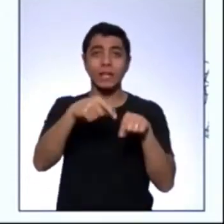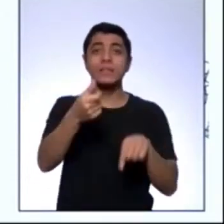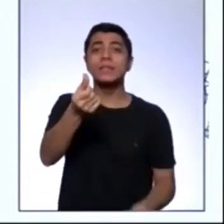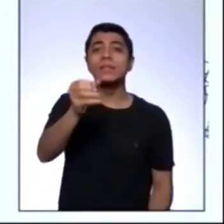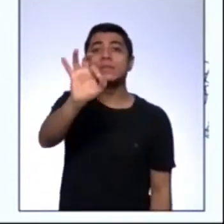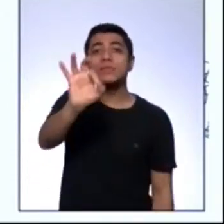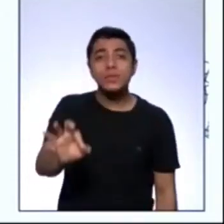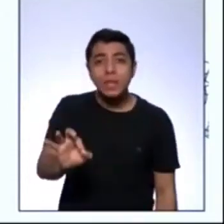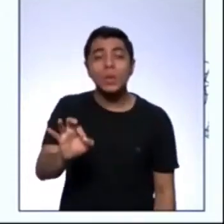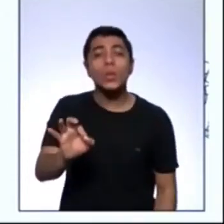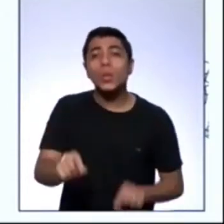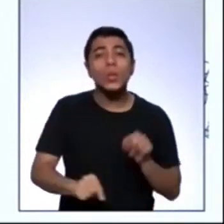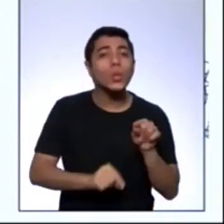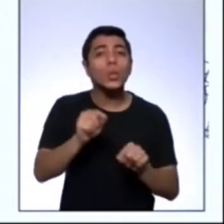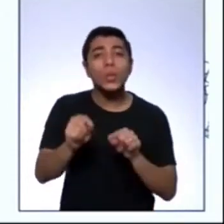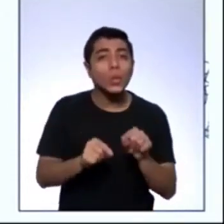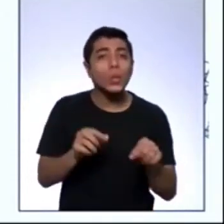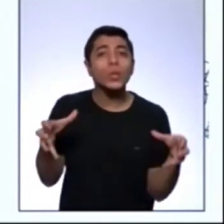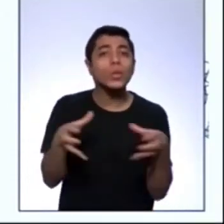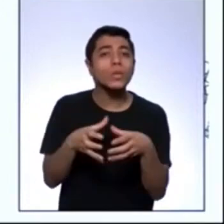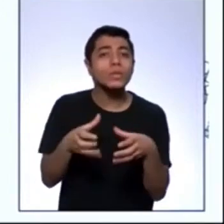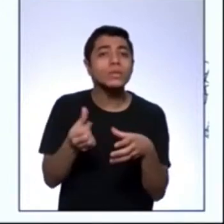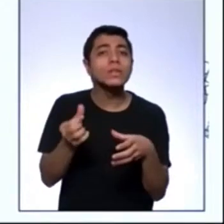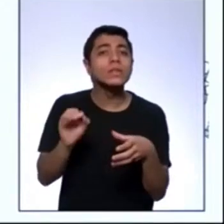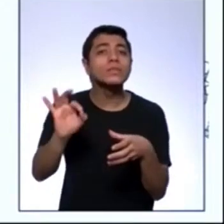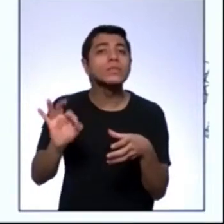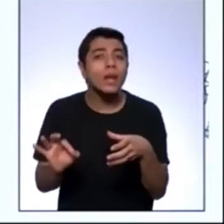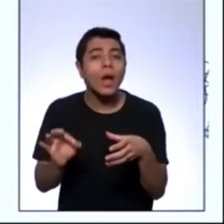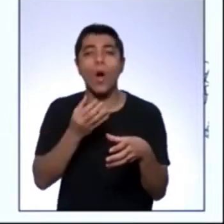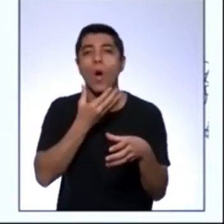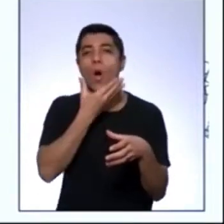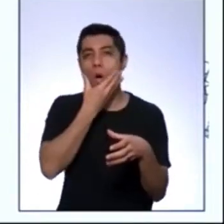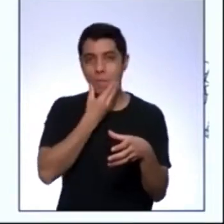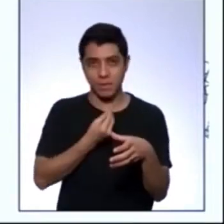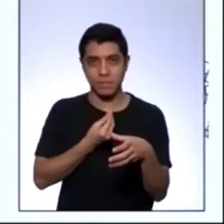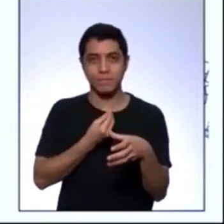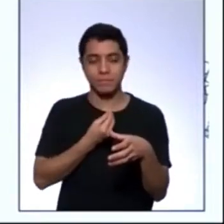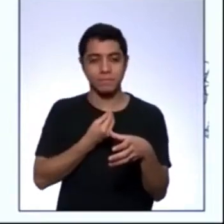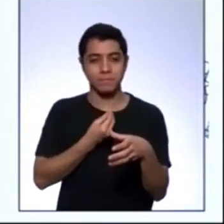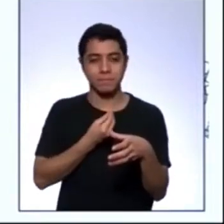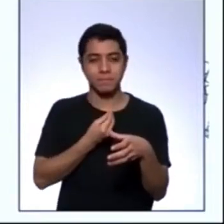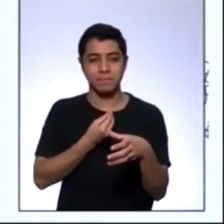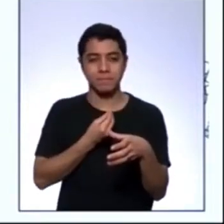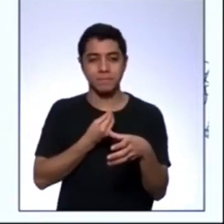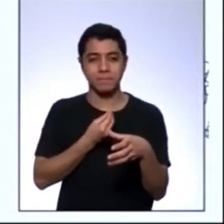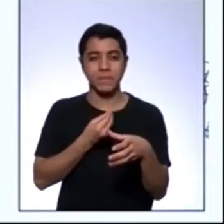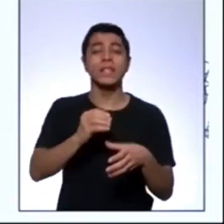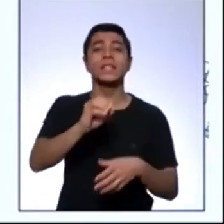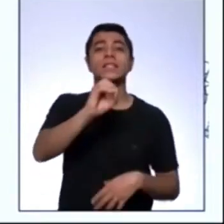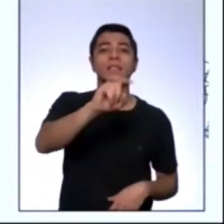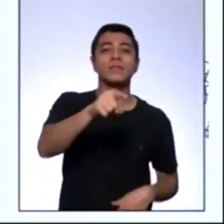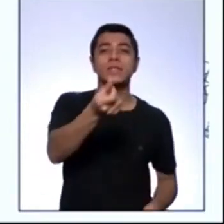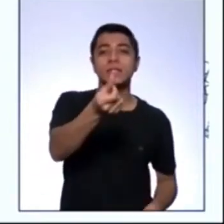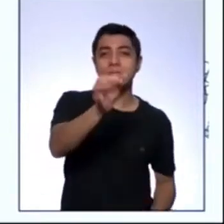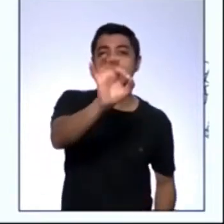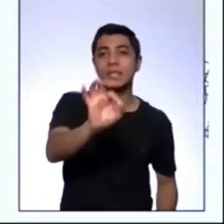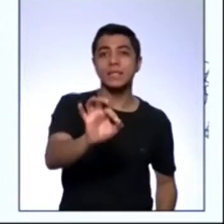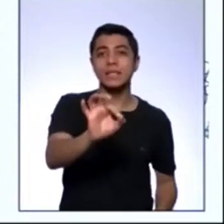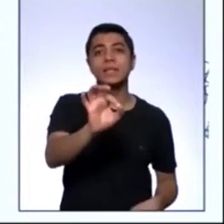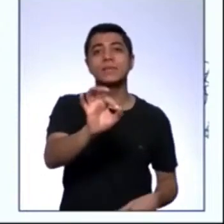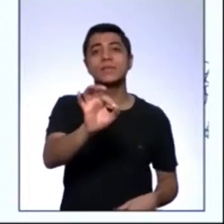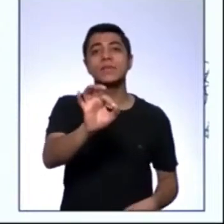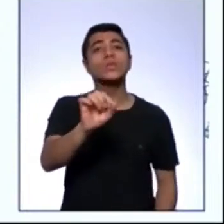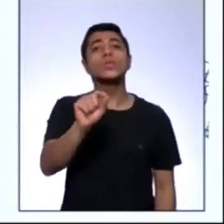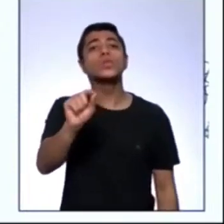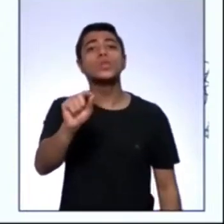sala é homem então Você faz direto 0,6 sessenta por cento de quem diz que é o